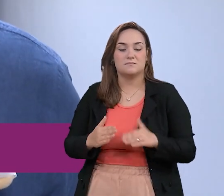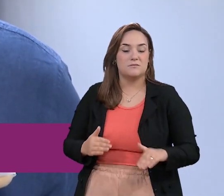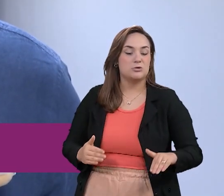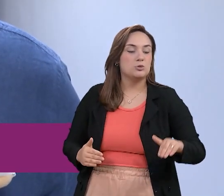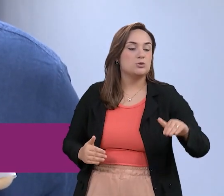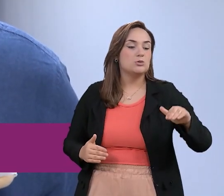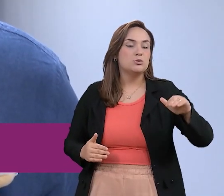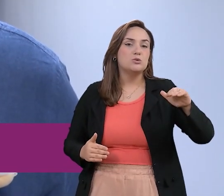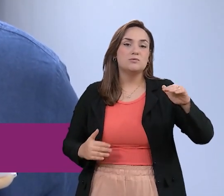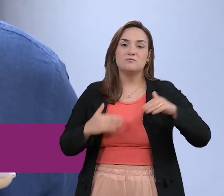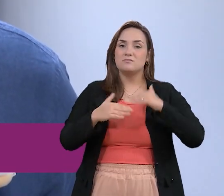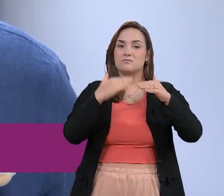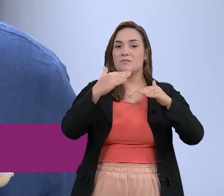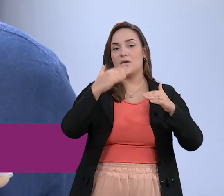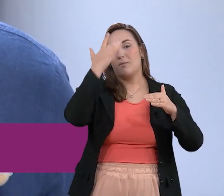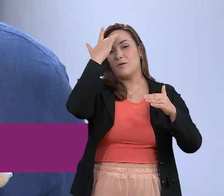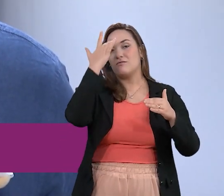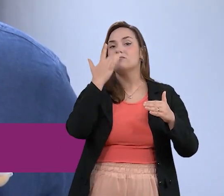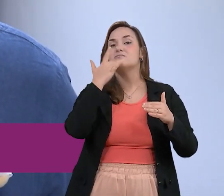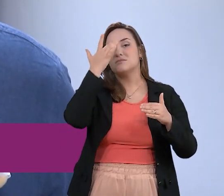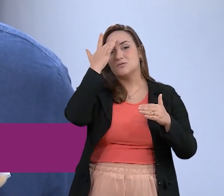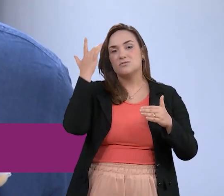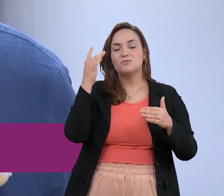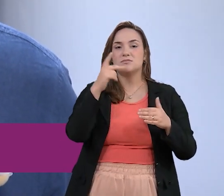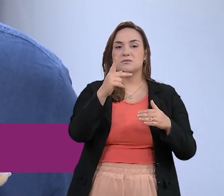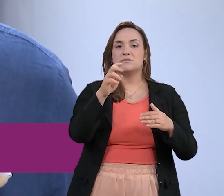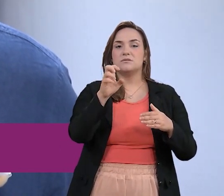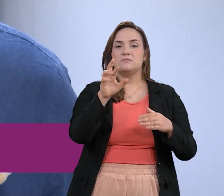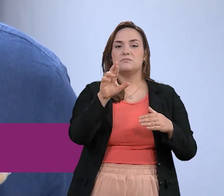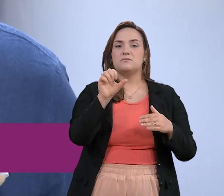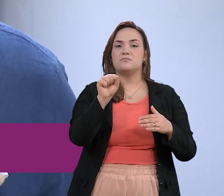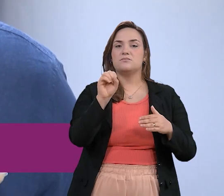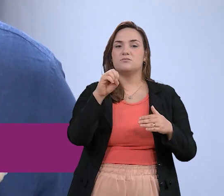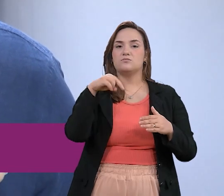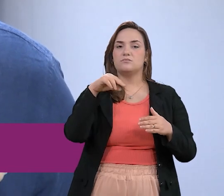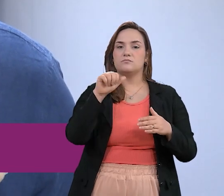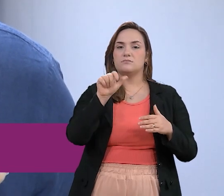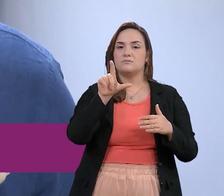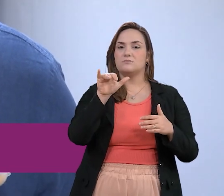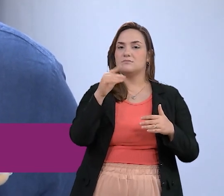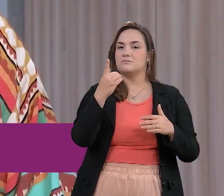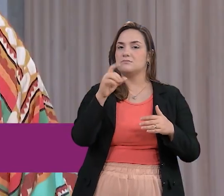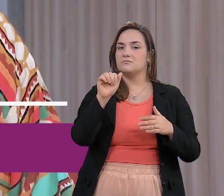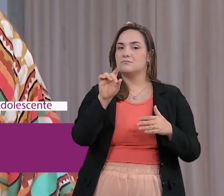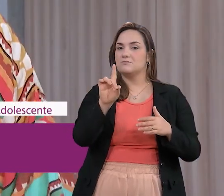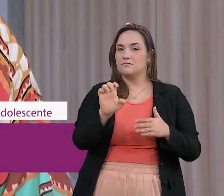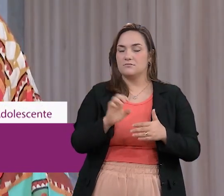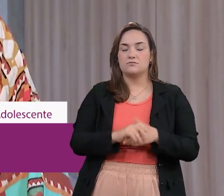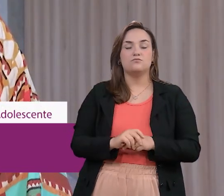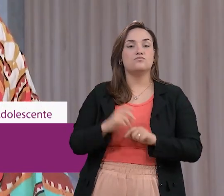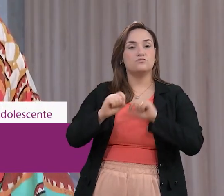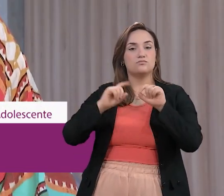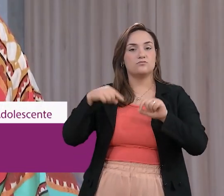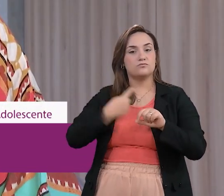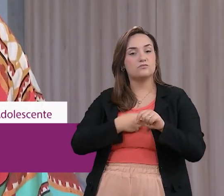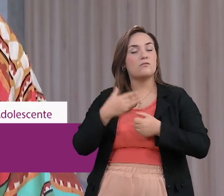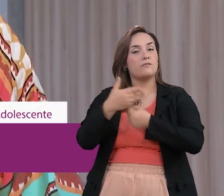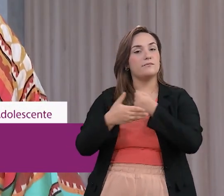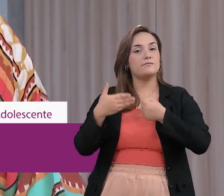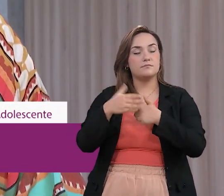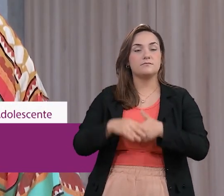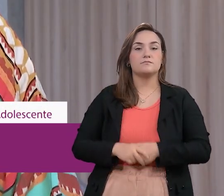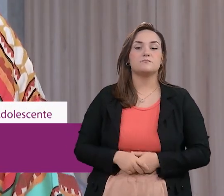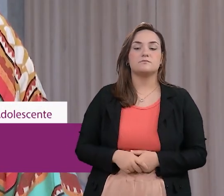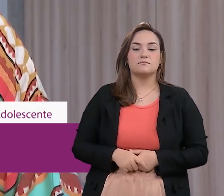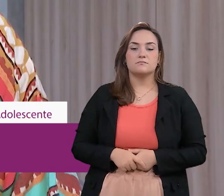eh do desenvolvimento da da personalidade da criança né e do Adolescente né e o que a gente defende então